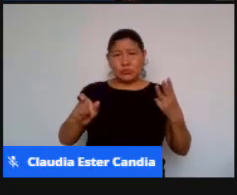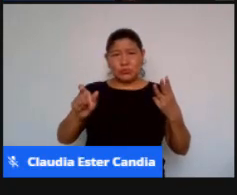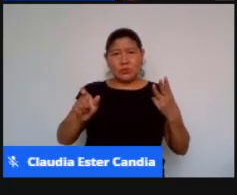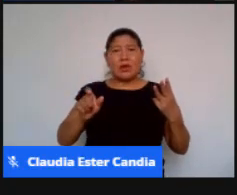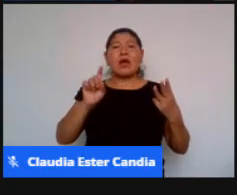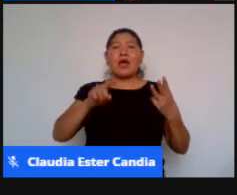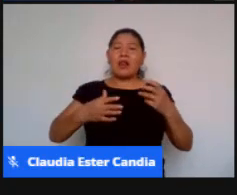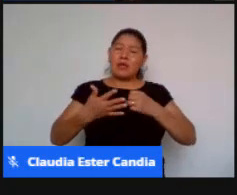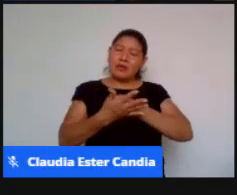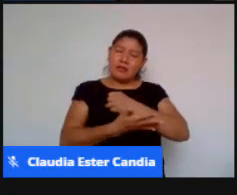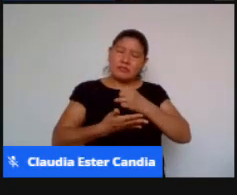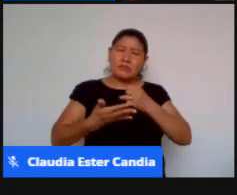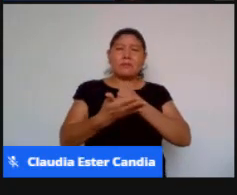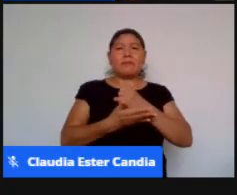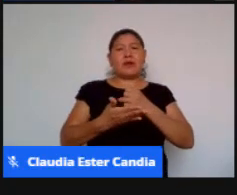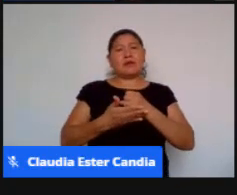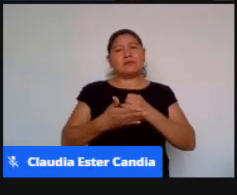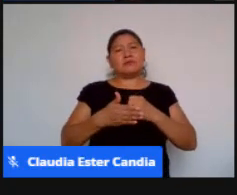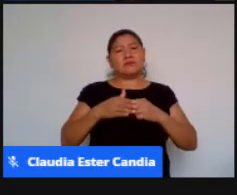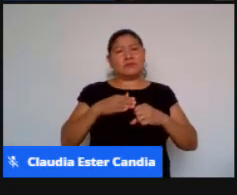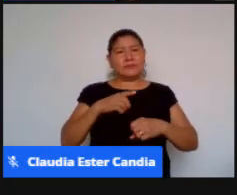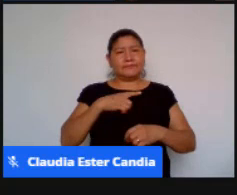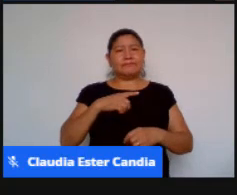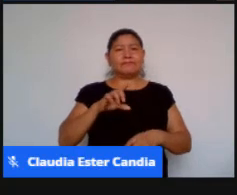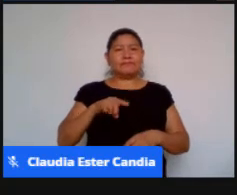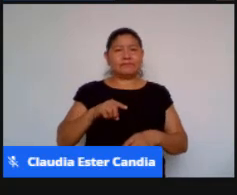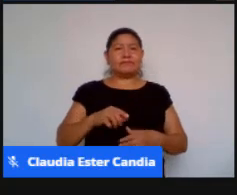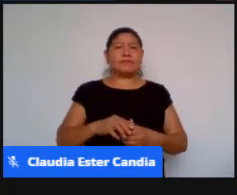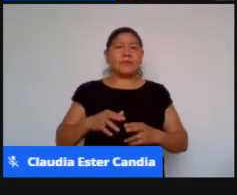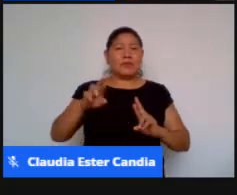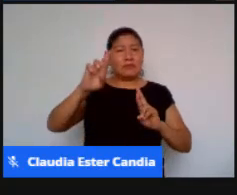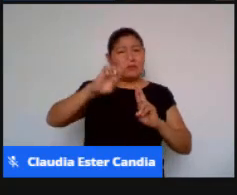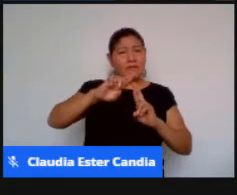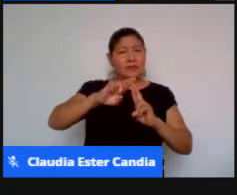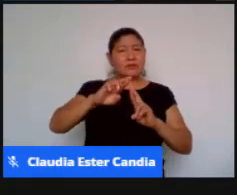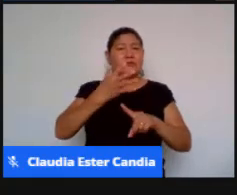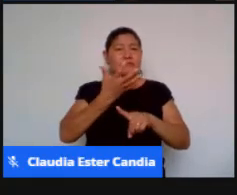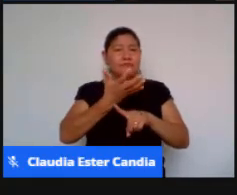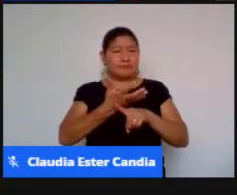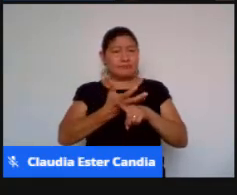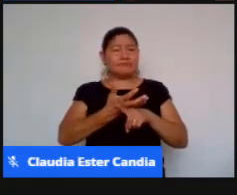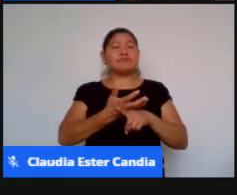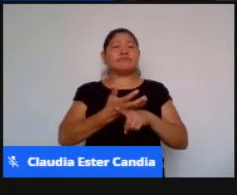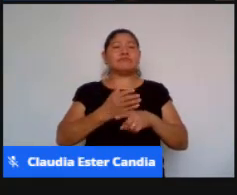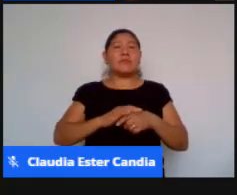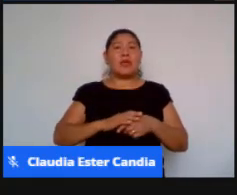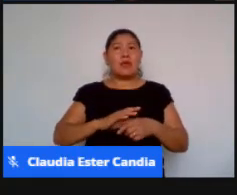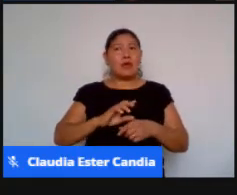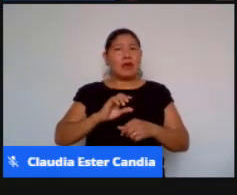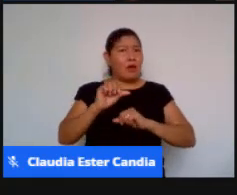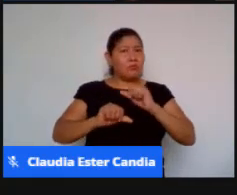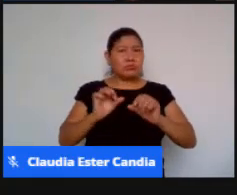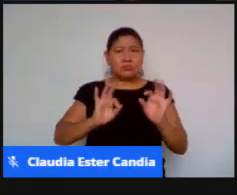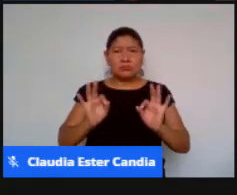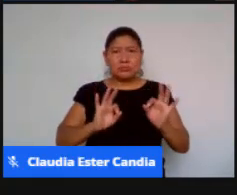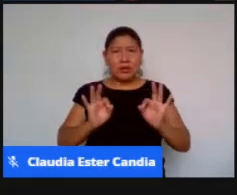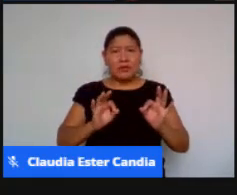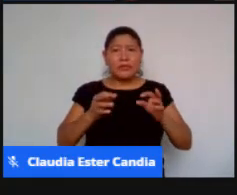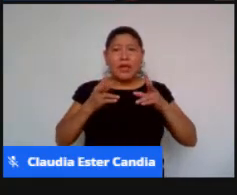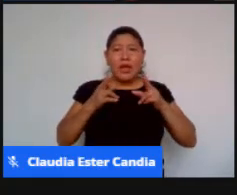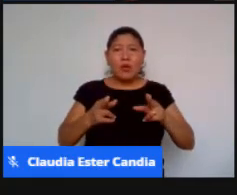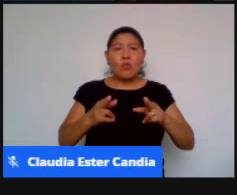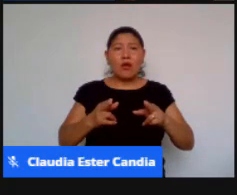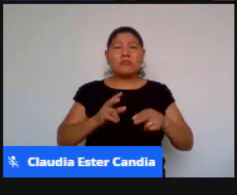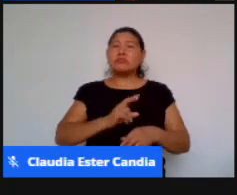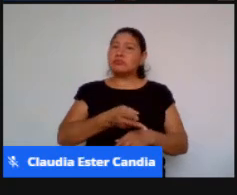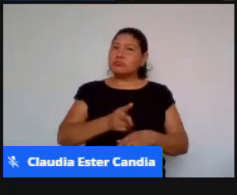base, tá? Elas são da base. Então, a gente não modificou nada, não alterou